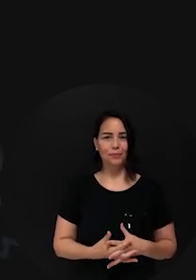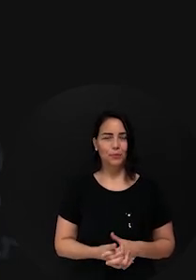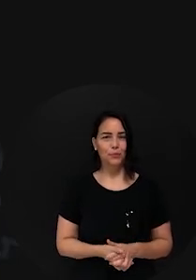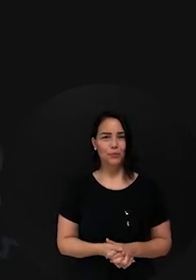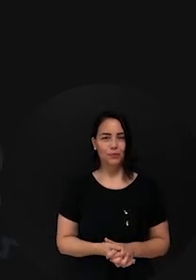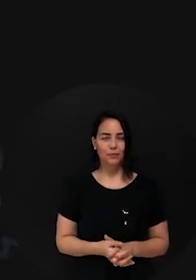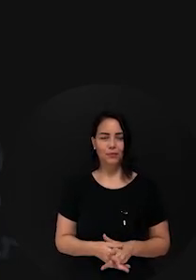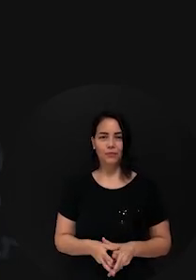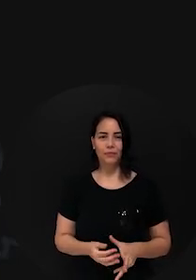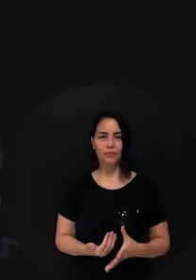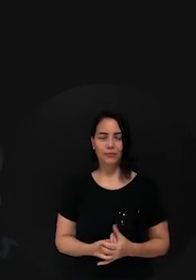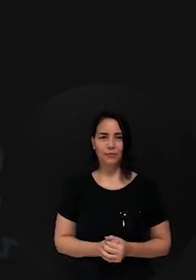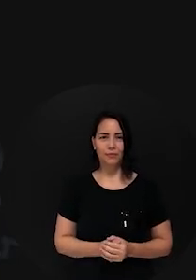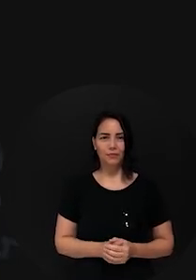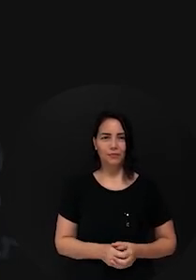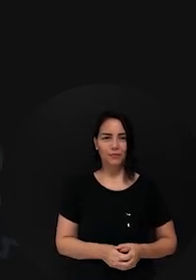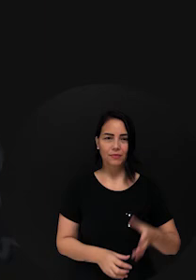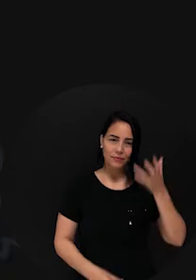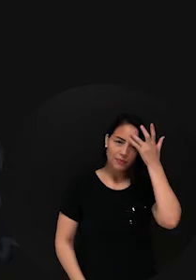Agora corre fazer a inscrição.